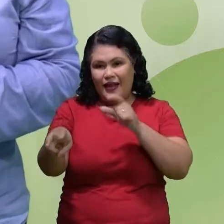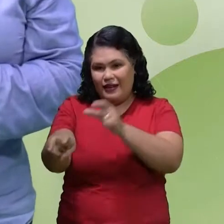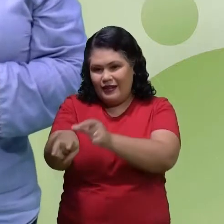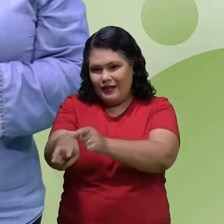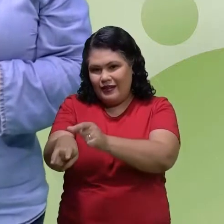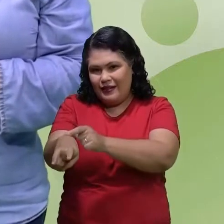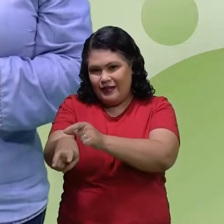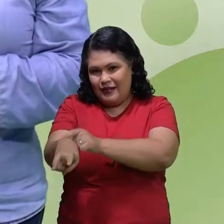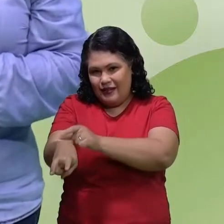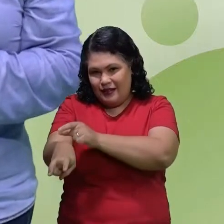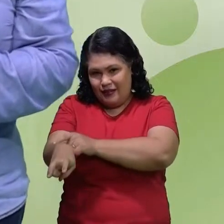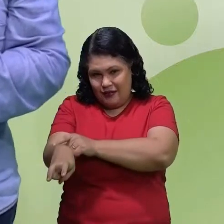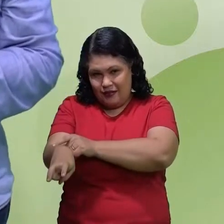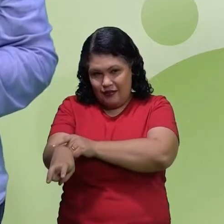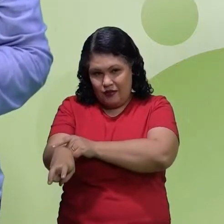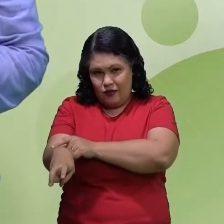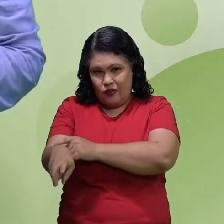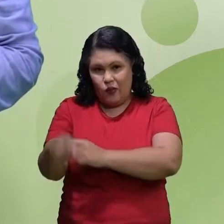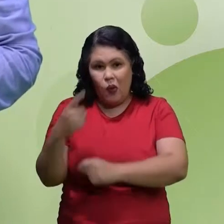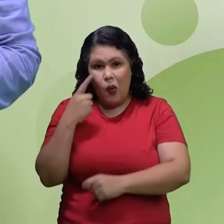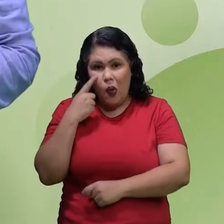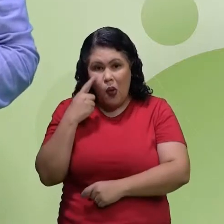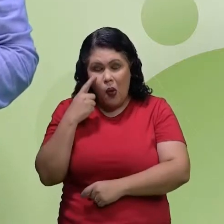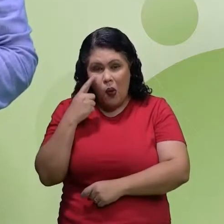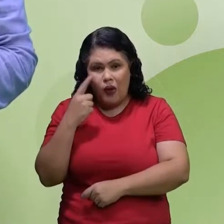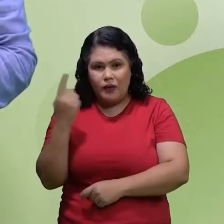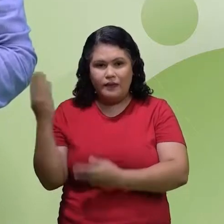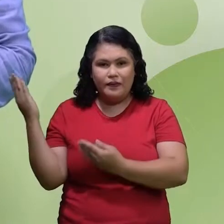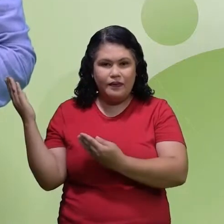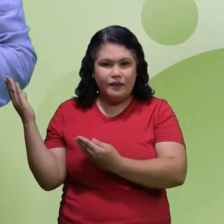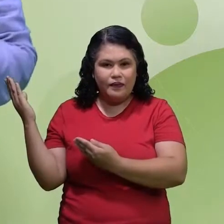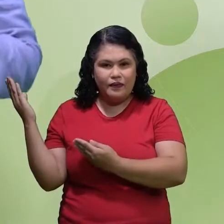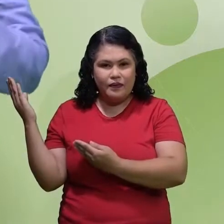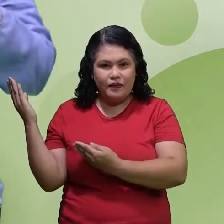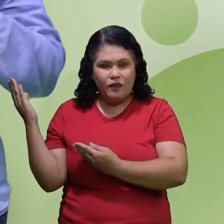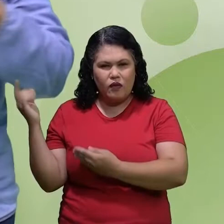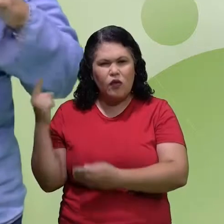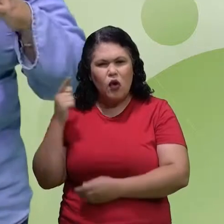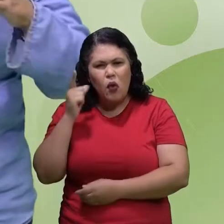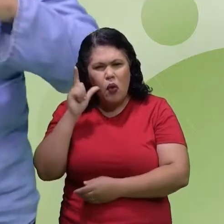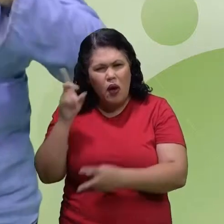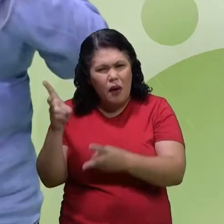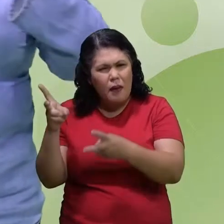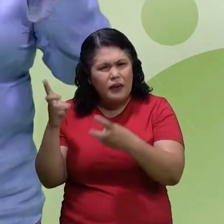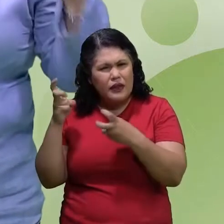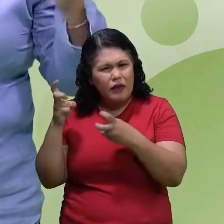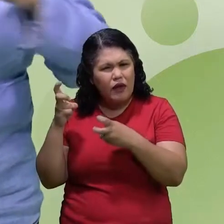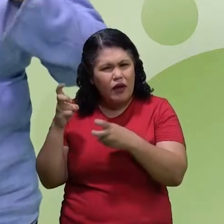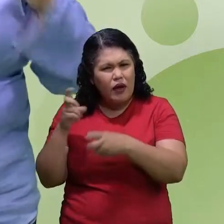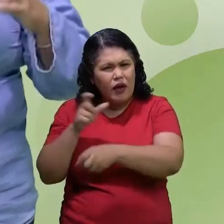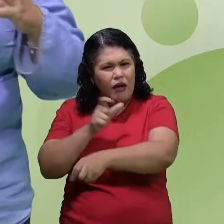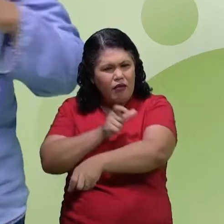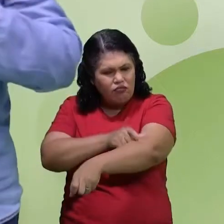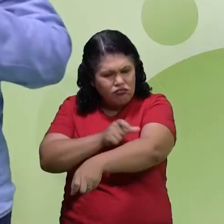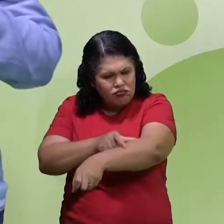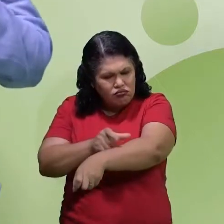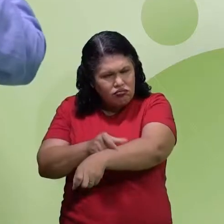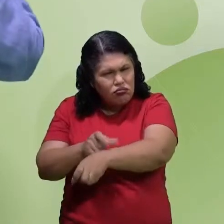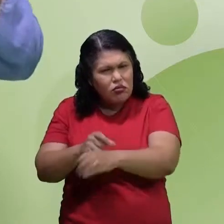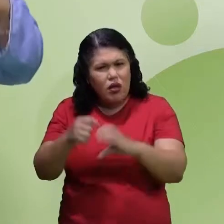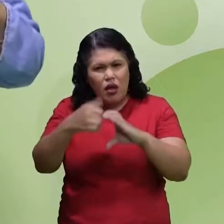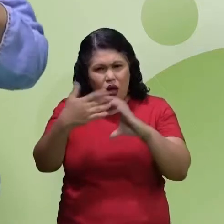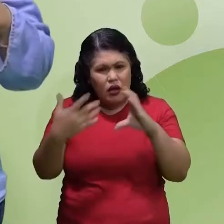placas desse réptil, tá vendo? Você consegue perceber na característica externa